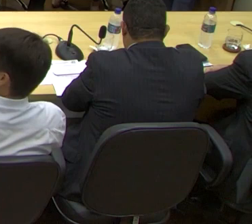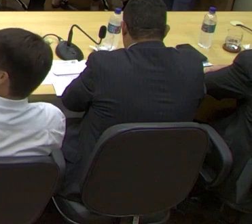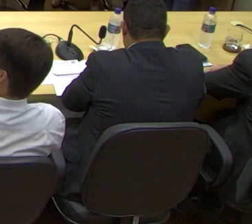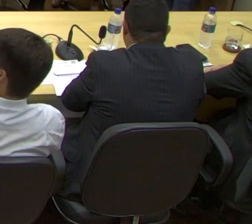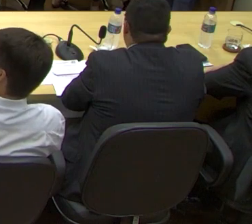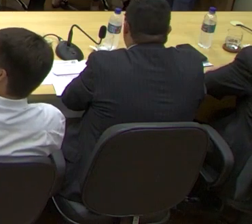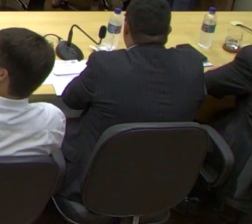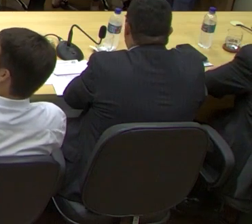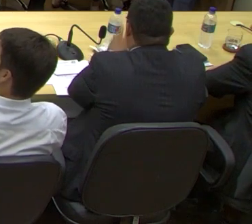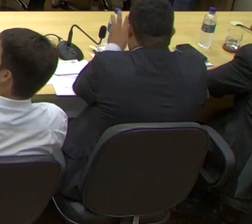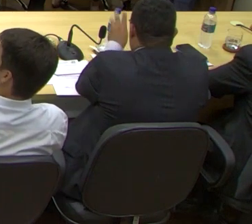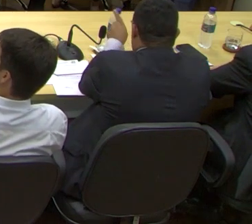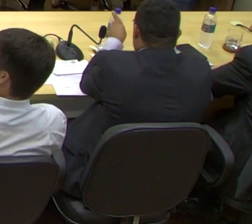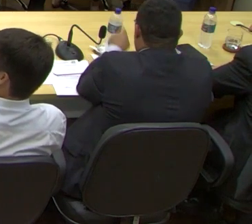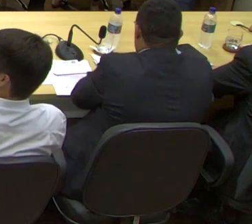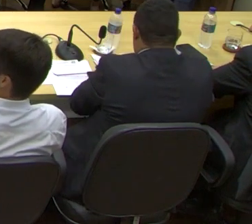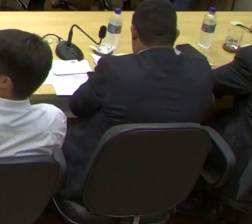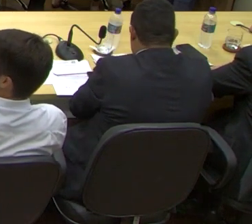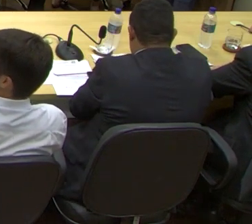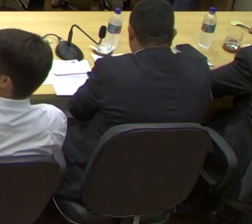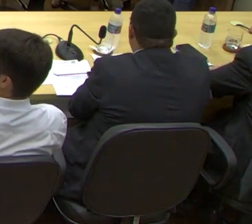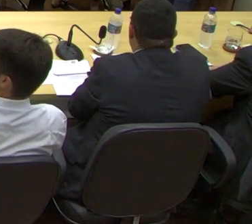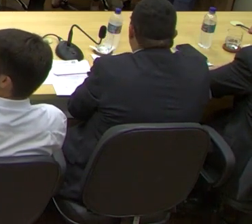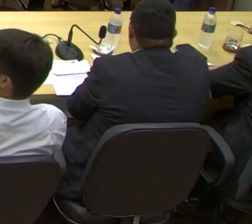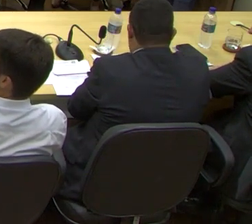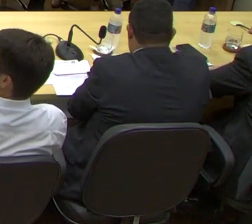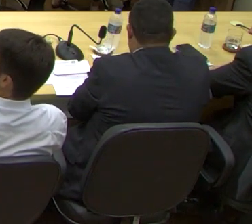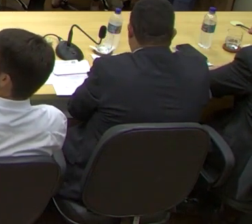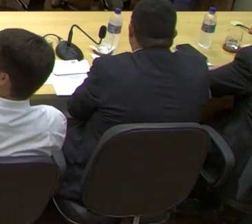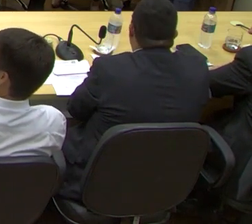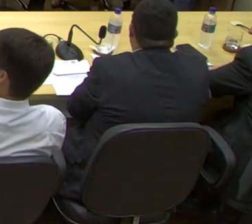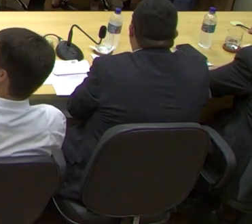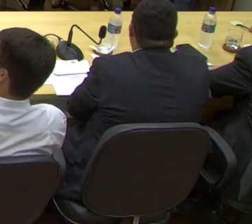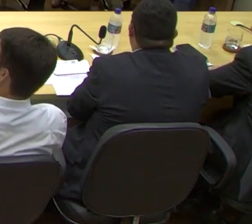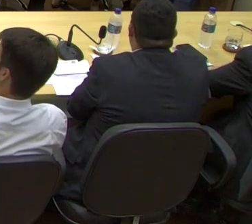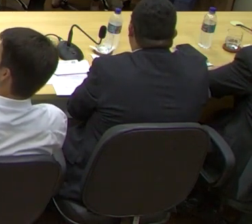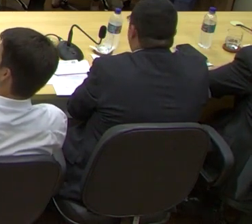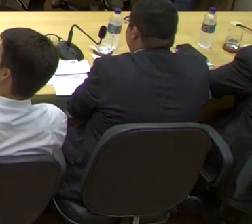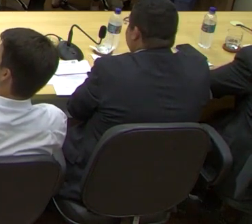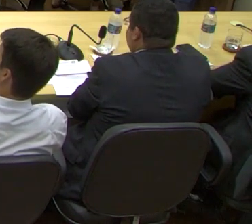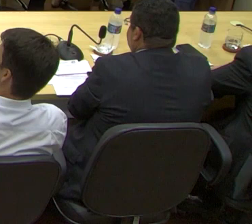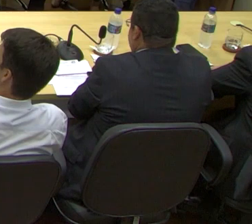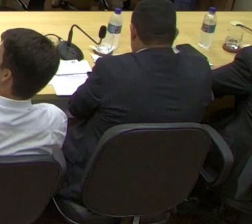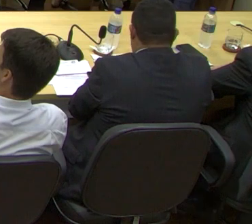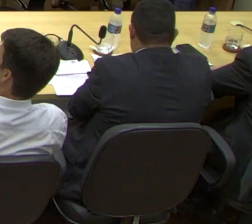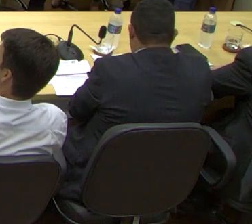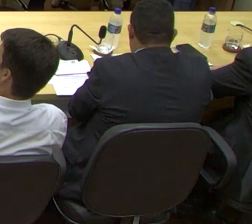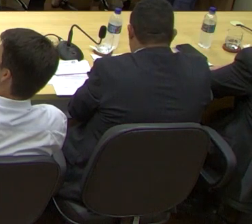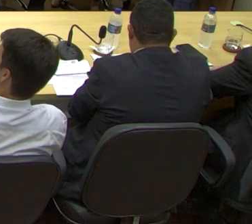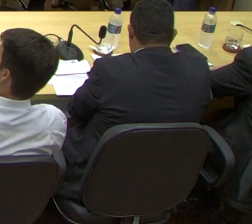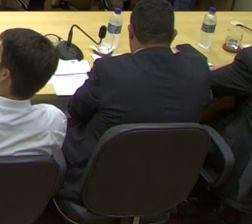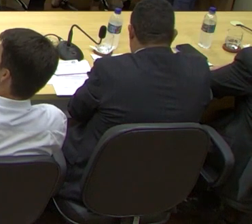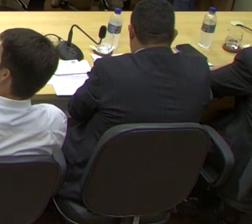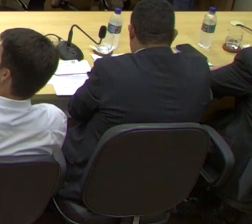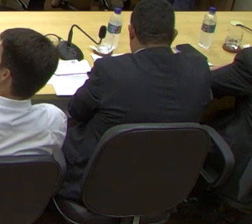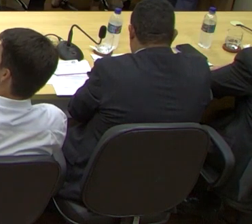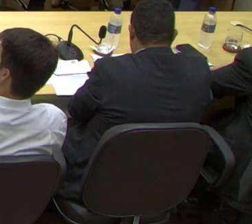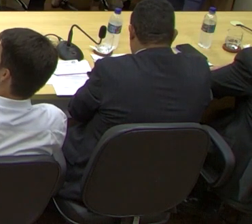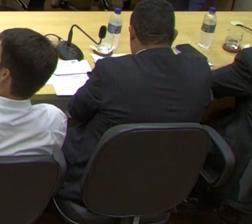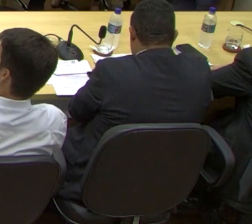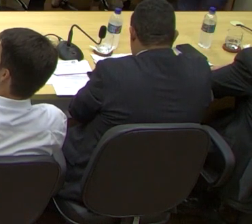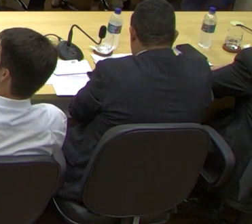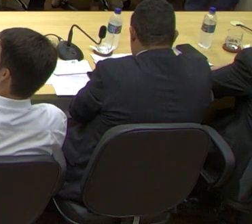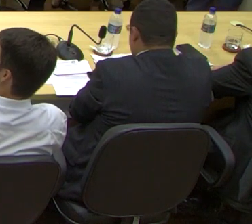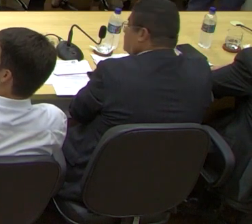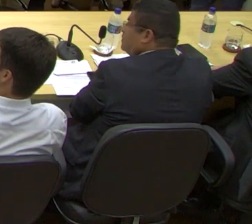Oi boa noite a todos O dj está nos assistindo também quero cumprimentar o Zé Luiz autor